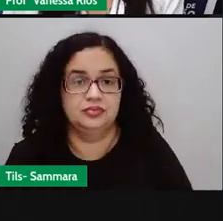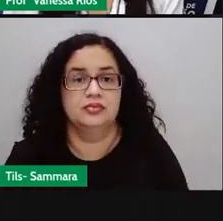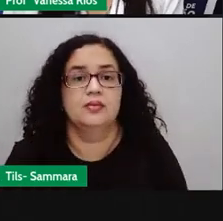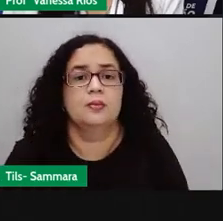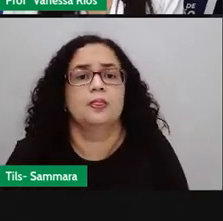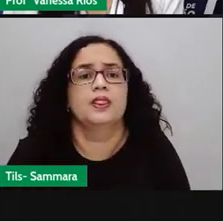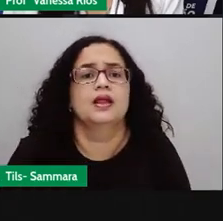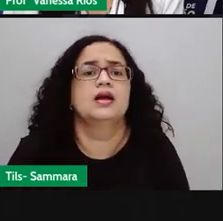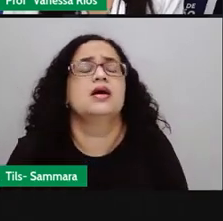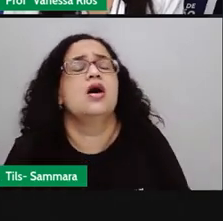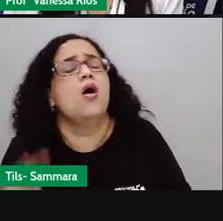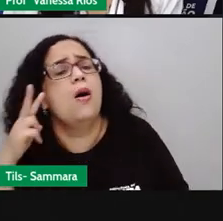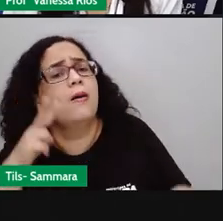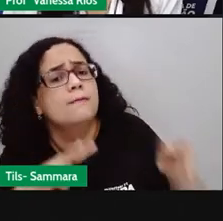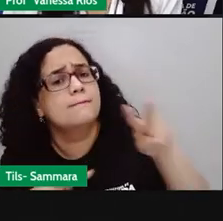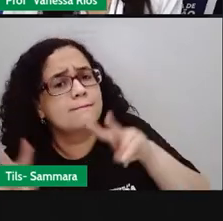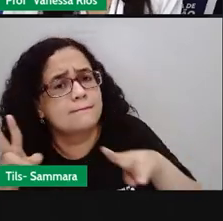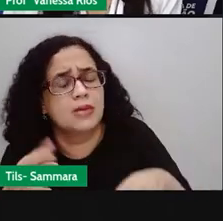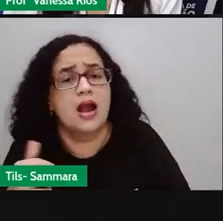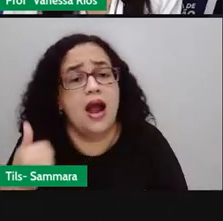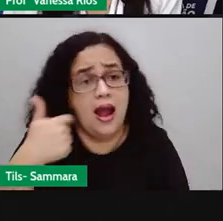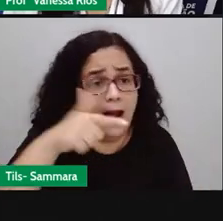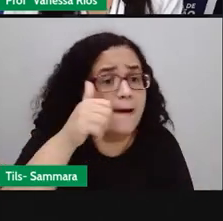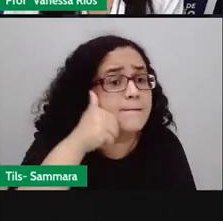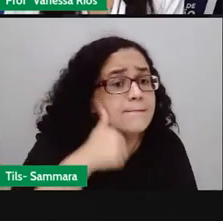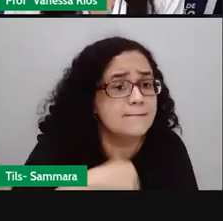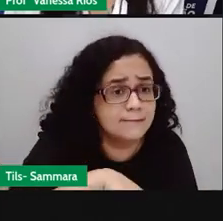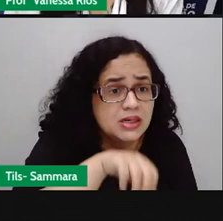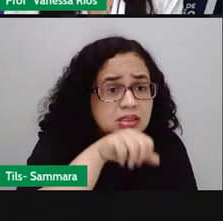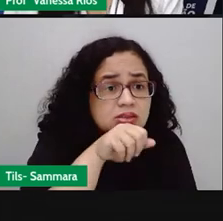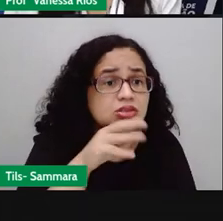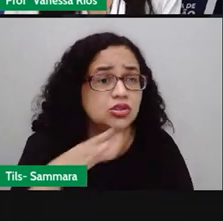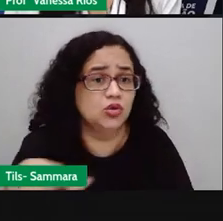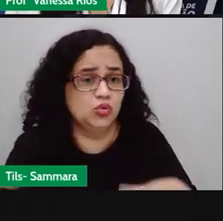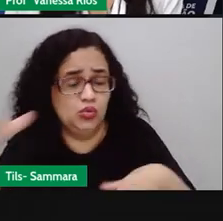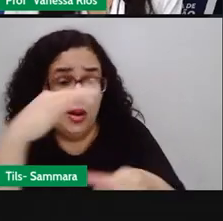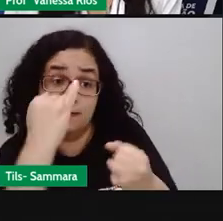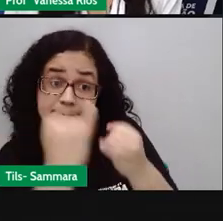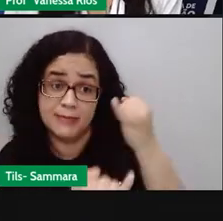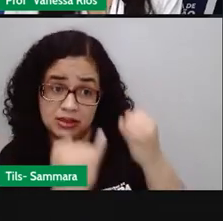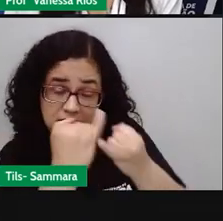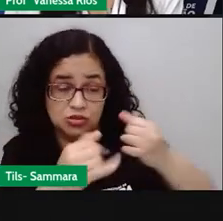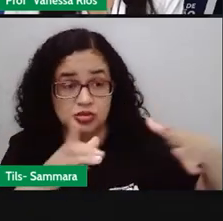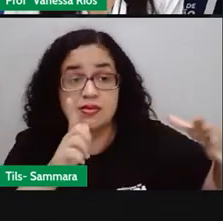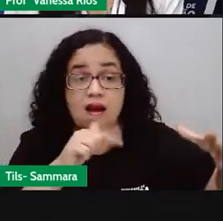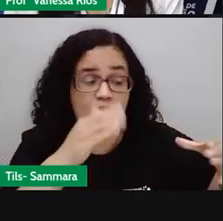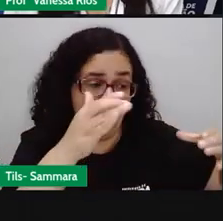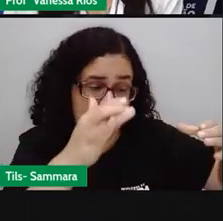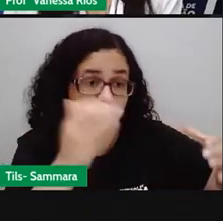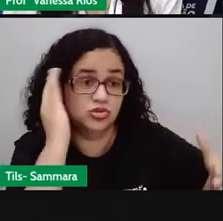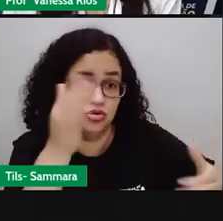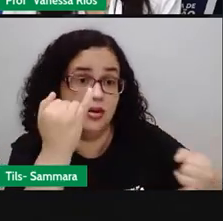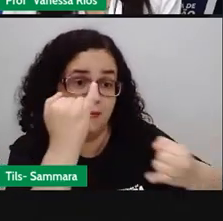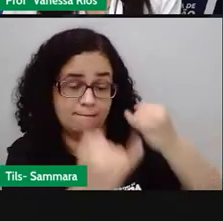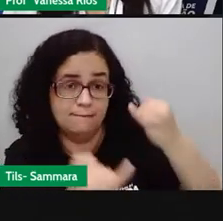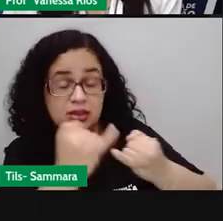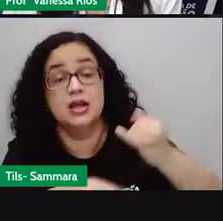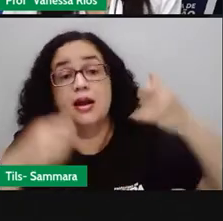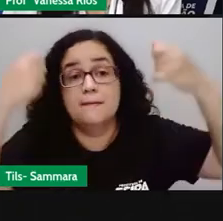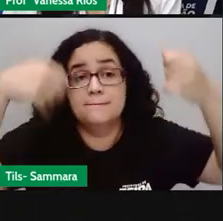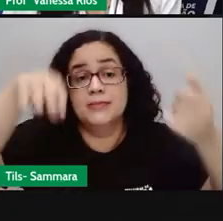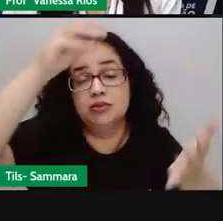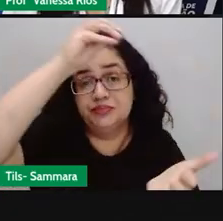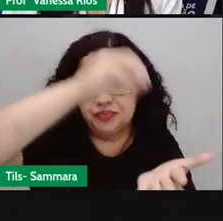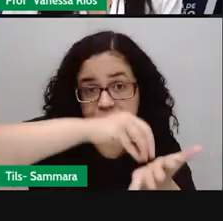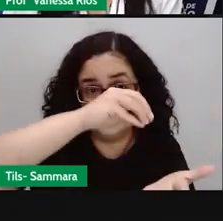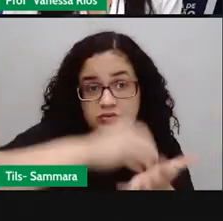O que, que a gente precisa observar? A mãe de Renata, ela já encheu o aquário até a metade. Então, ela precisa completar